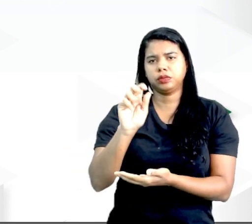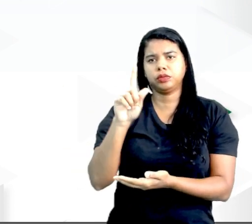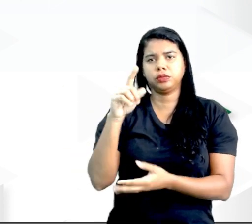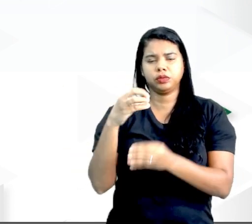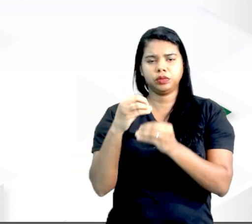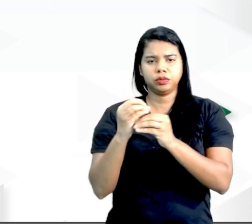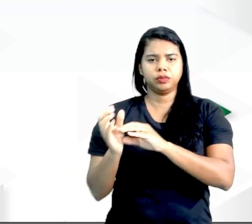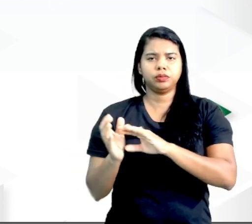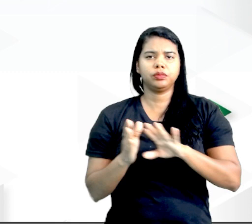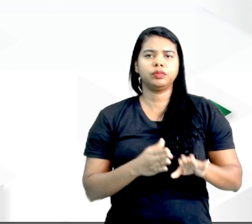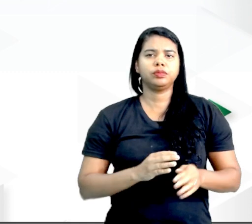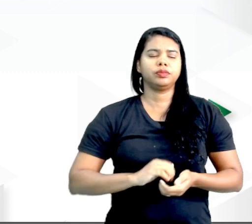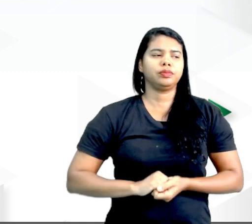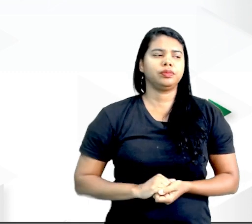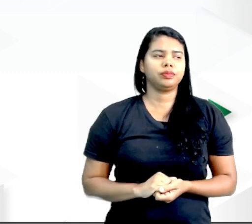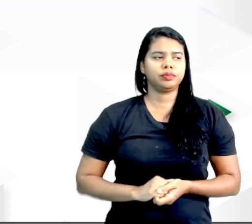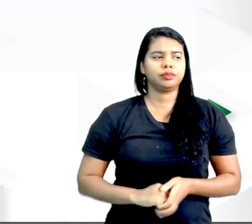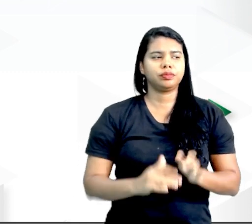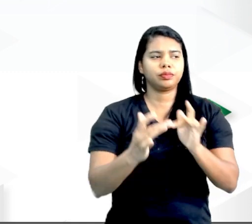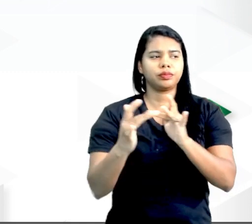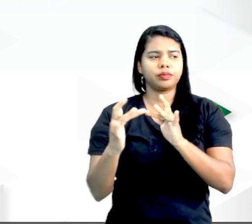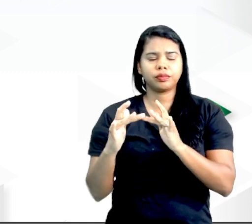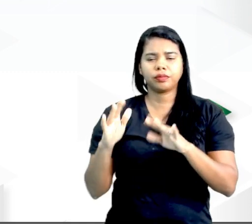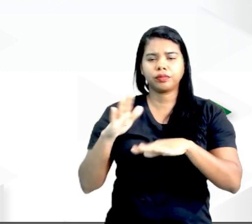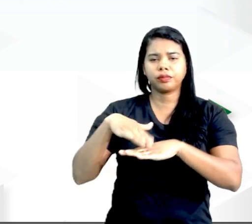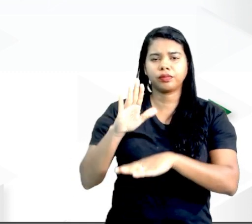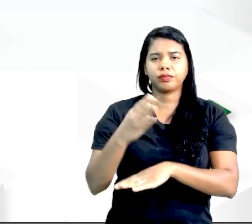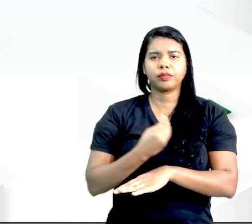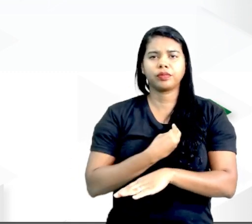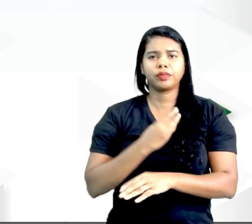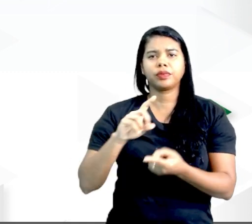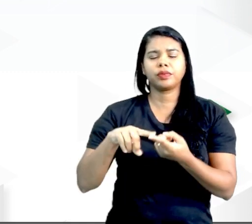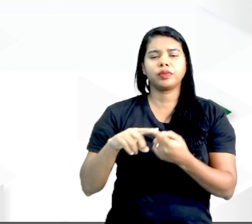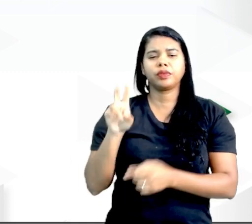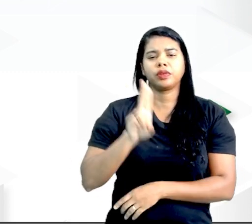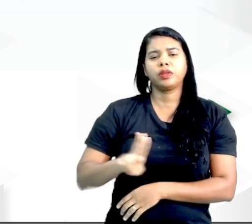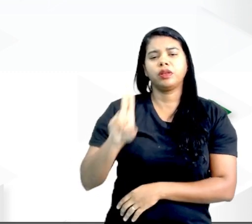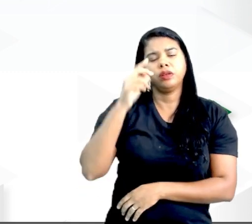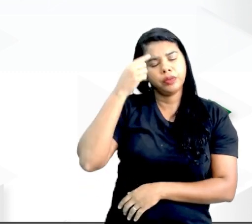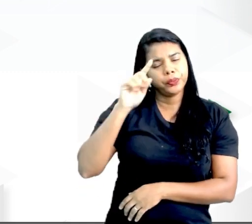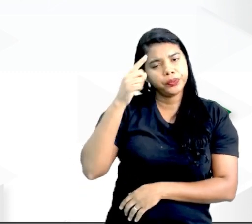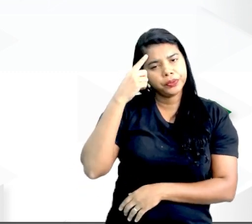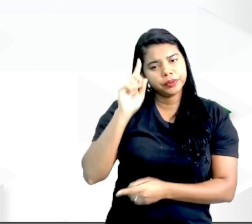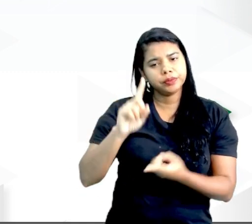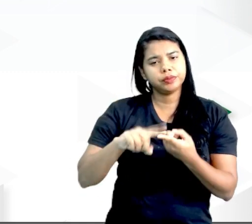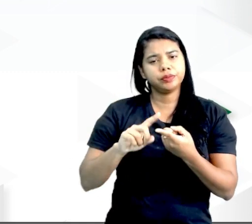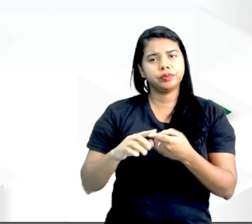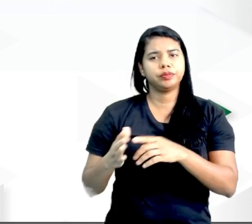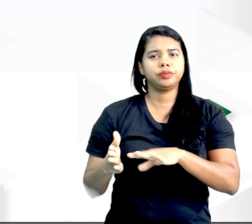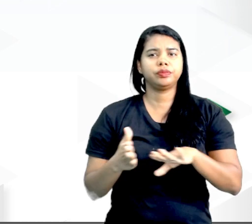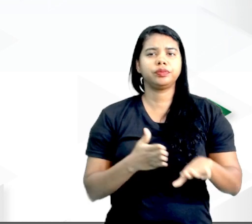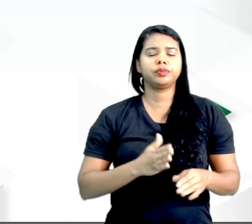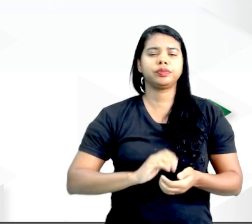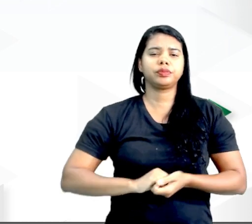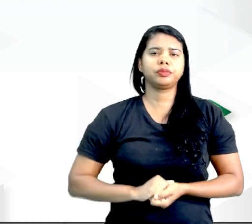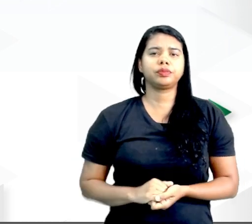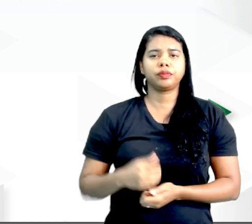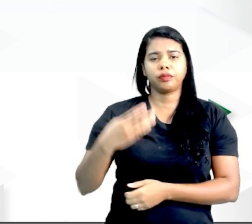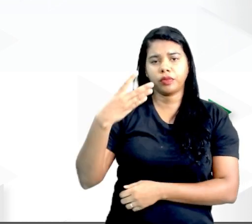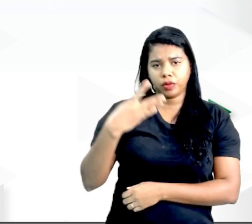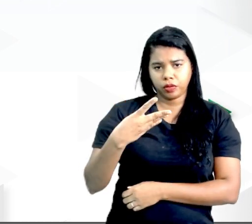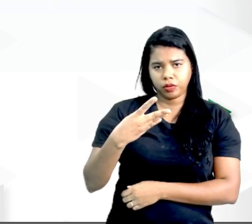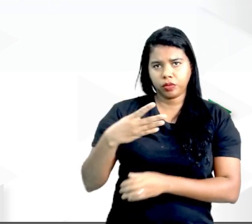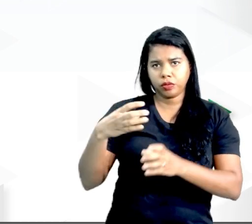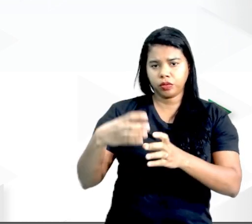Mas para a relação era mais viva ainda, que era utilizado no dia a dia. Uma braça, 4 côvados, tá? 4 côvados